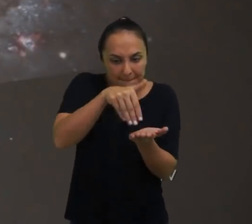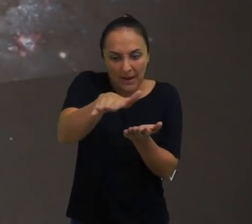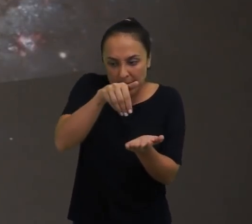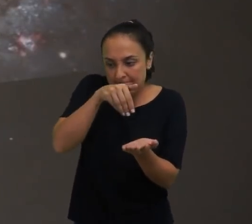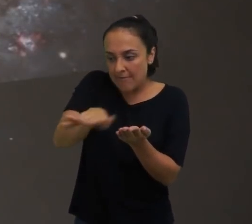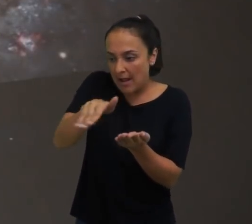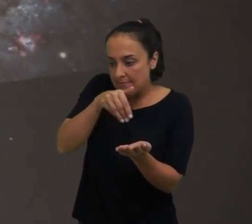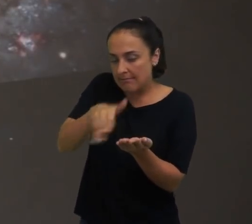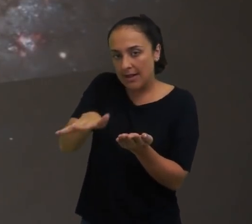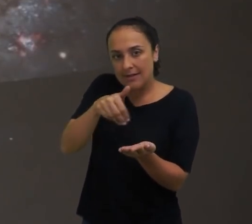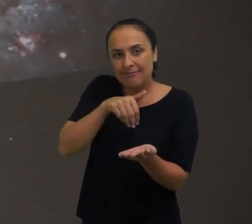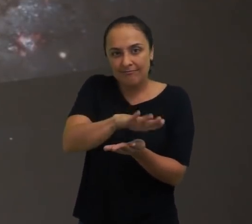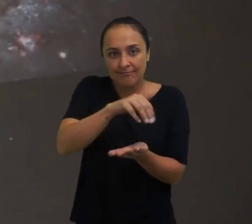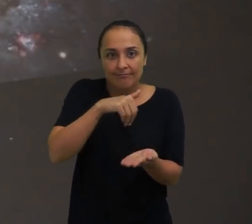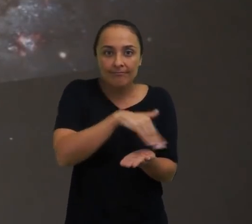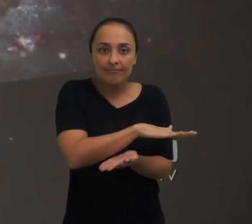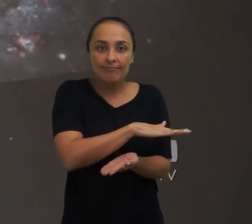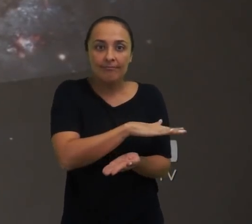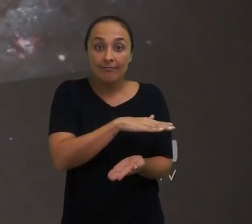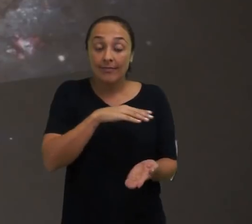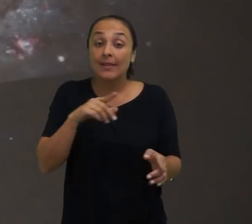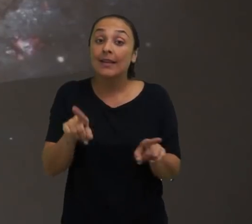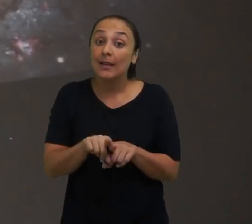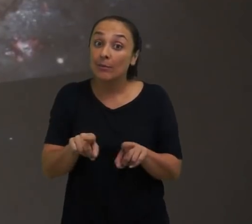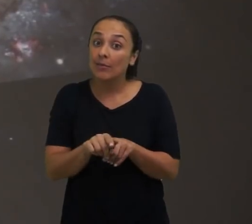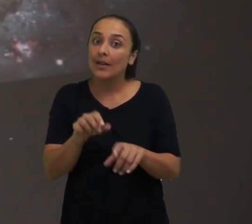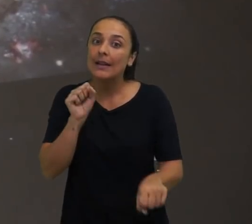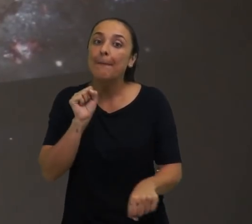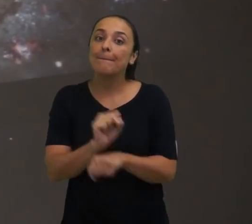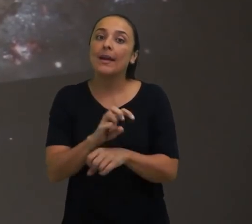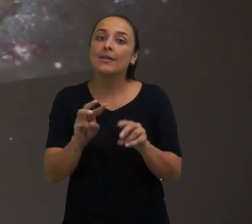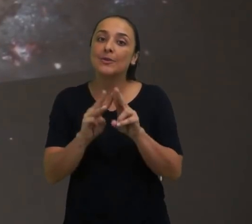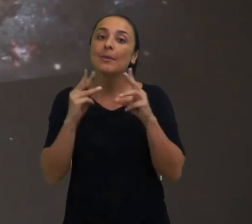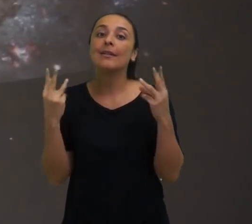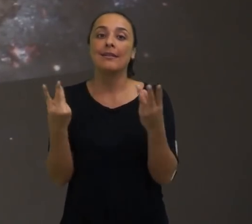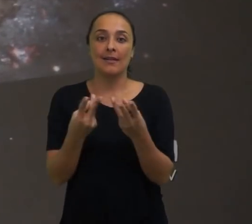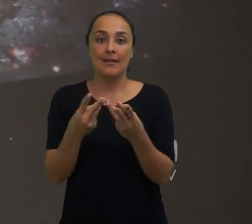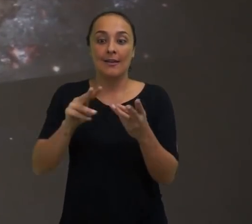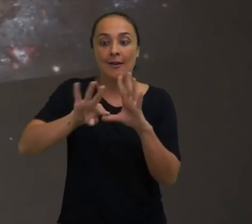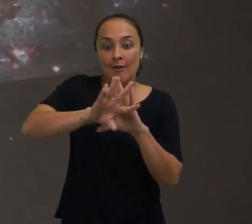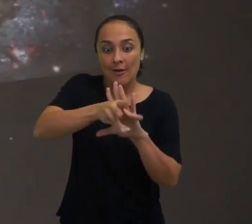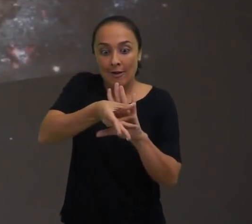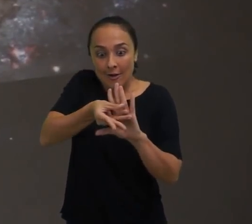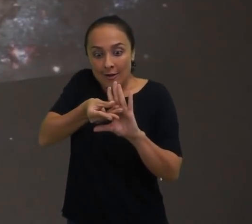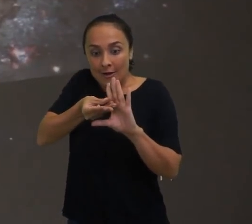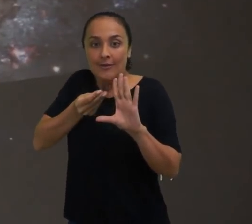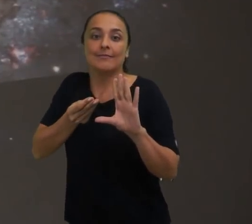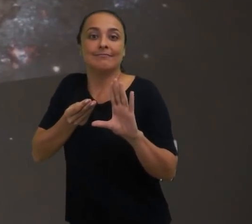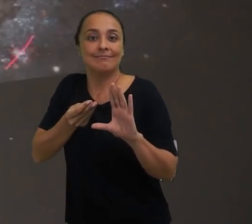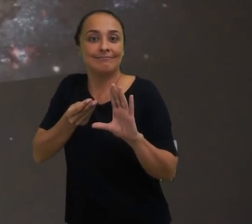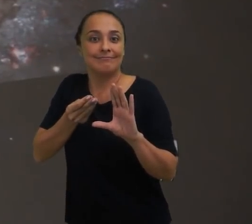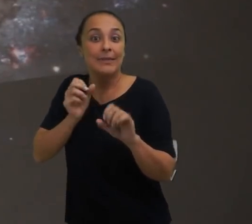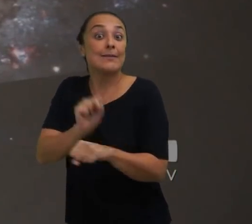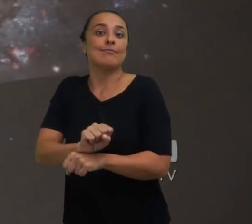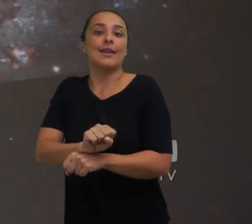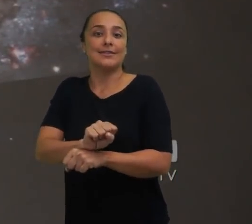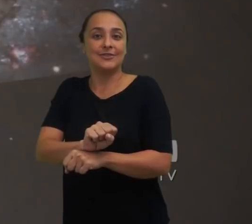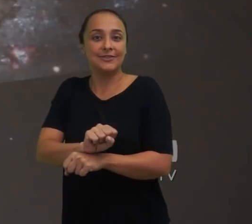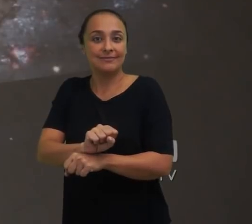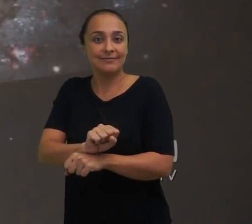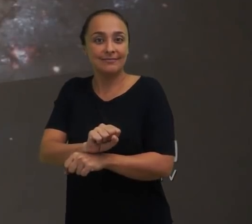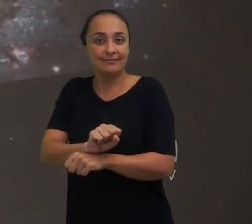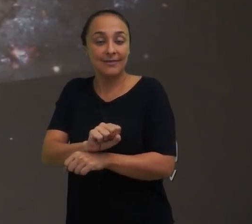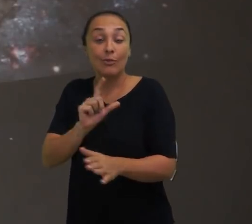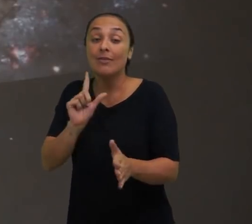quasar, tá? Claro que vai levar um tempinho ainda para cessar o quasar, mas expulsa todo o material que está no entorno e destrói